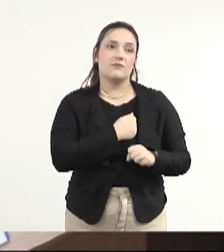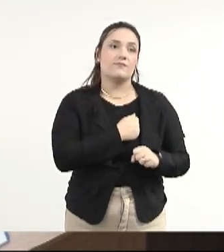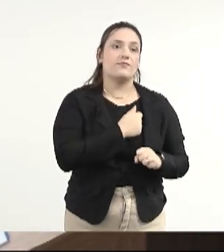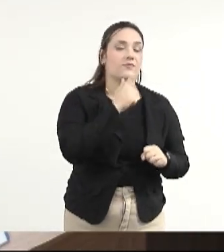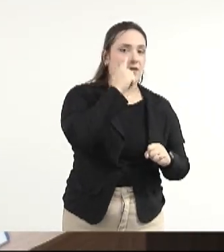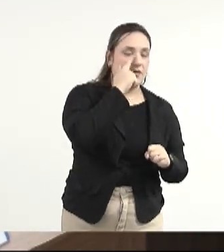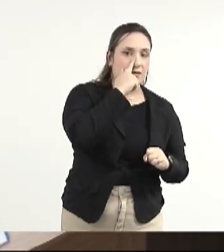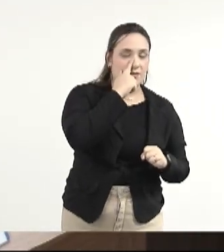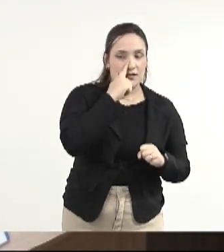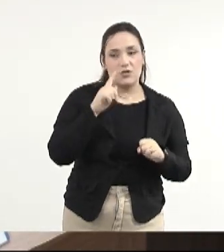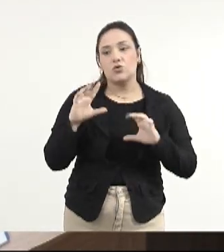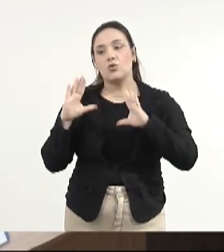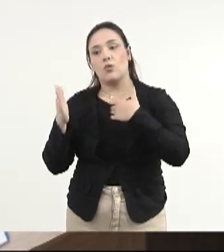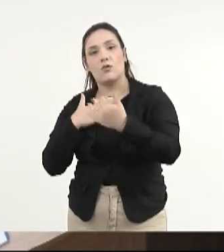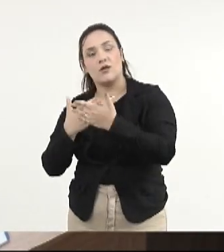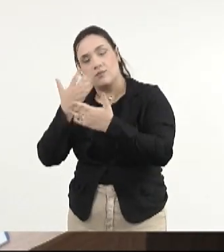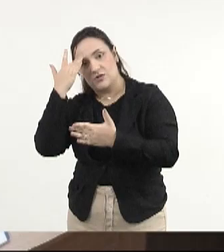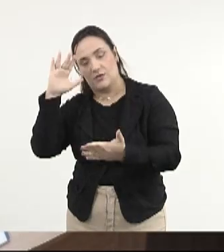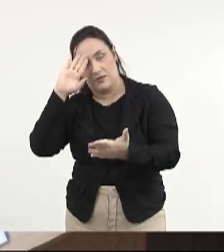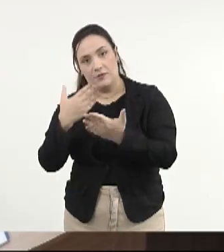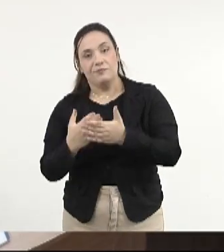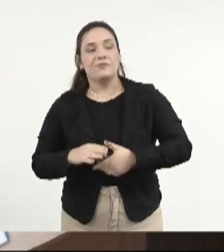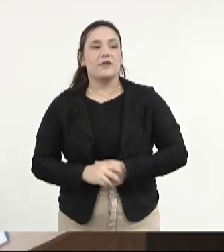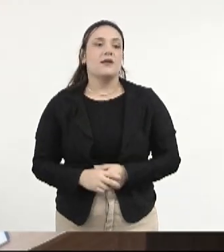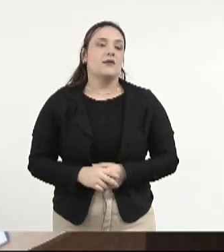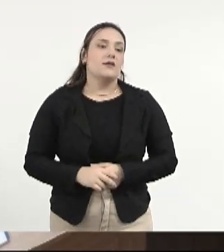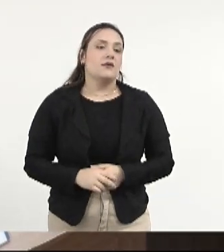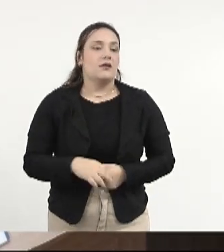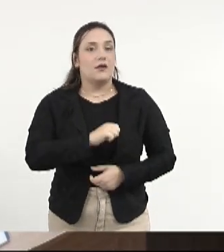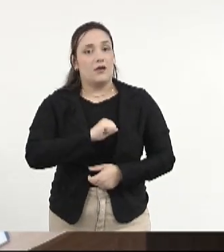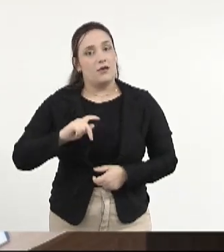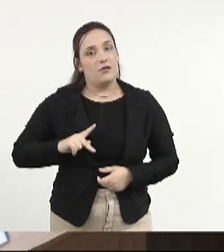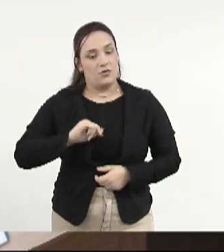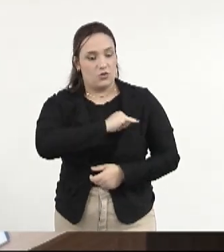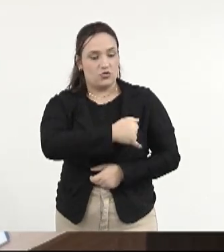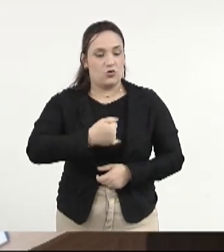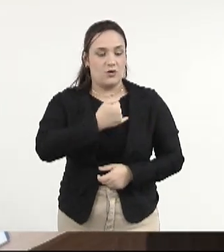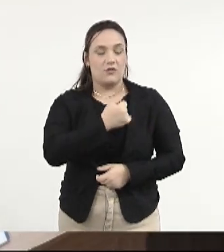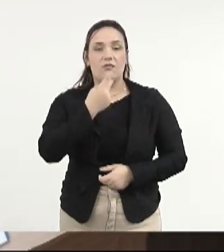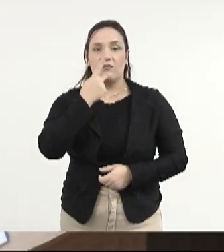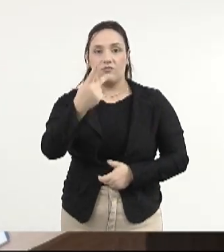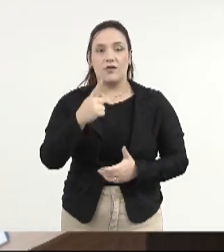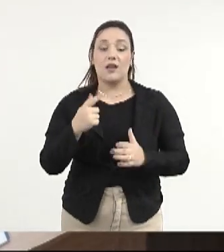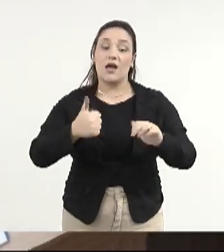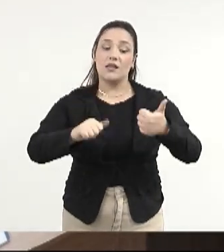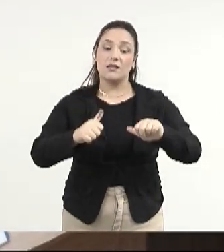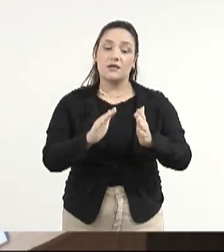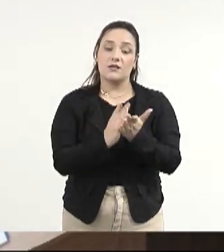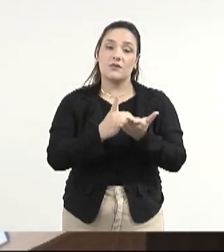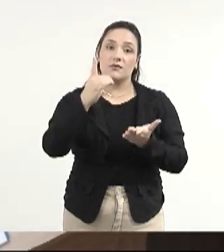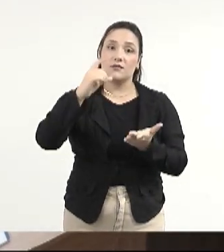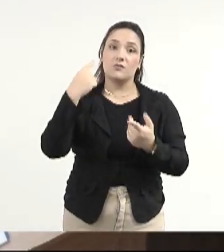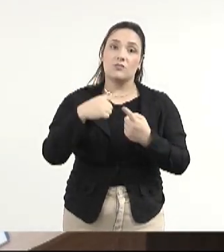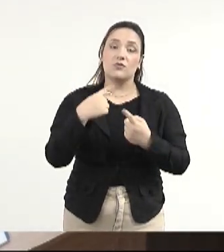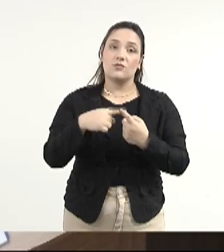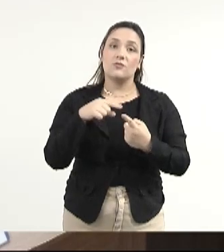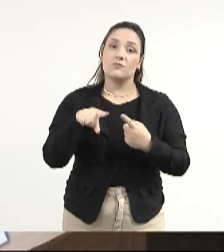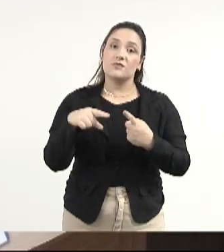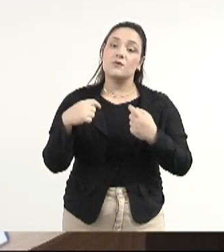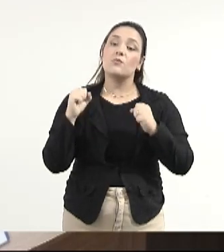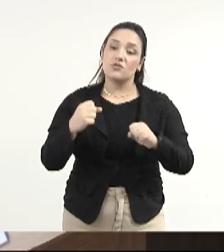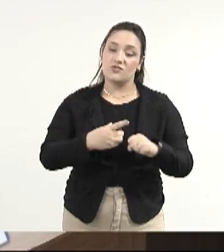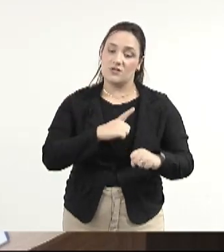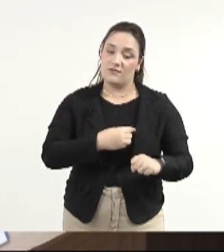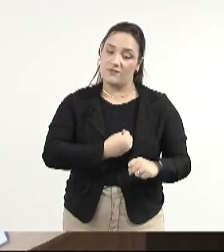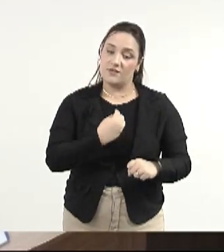e depois a todo aquele que crê. O próprio apóstolo João, ele fala, examine, pois, as Escrituras, pois vós cuidais ter nelas a